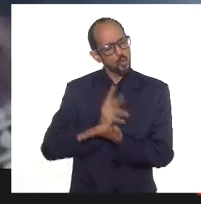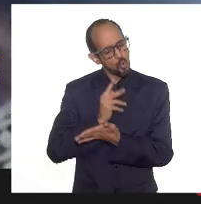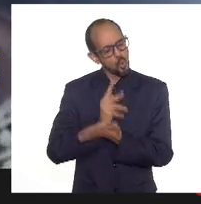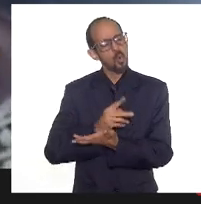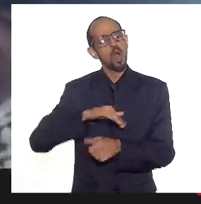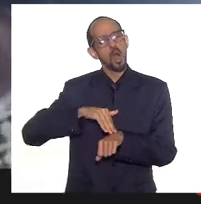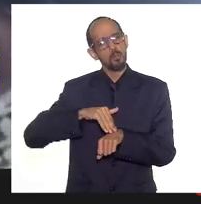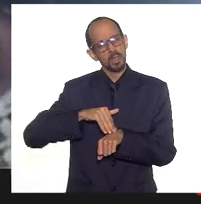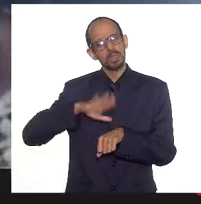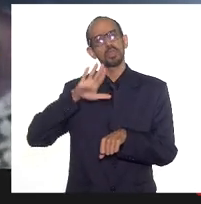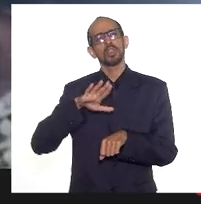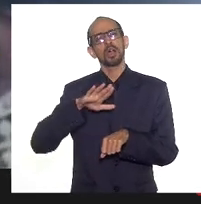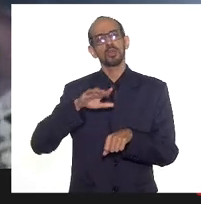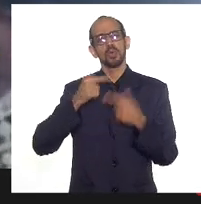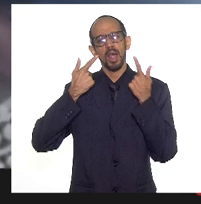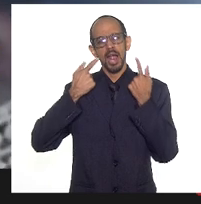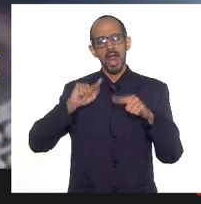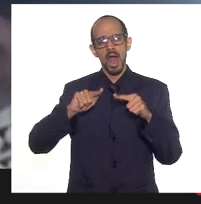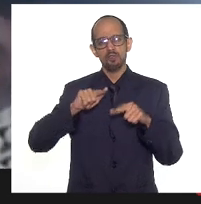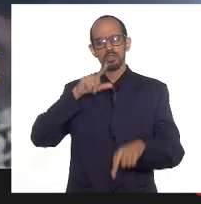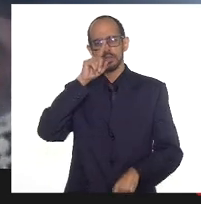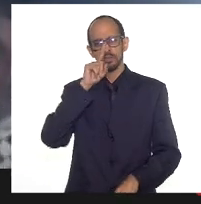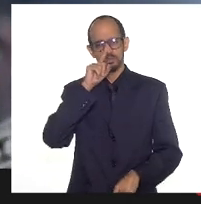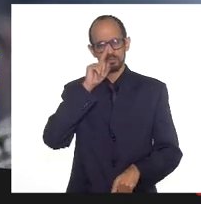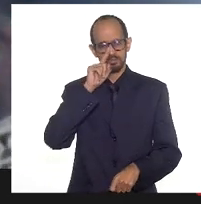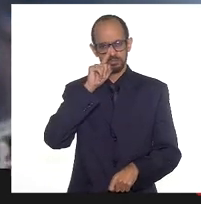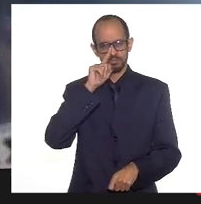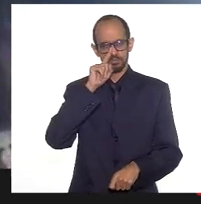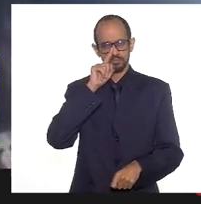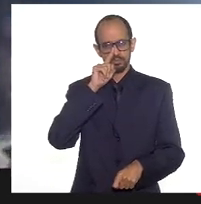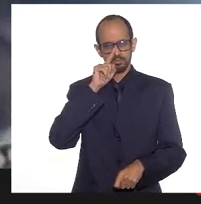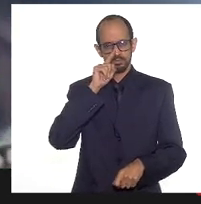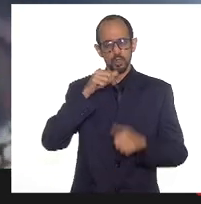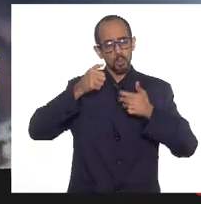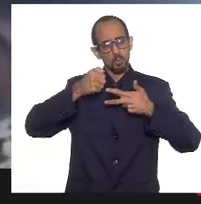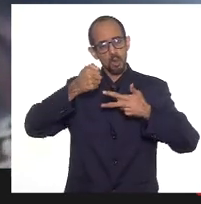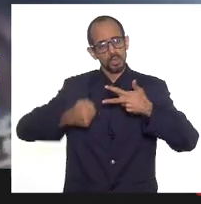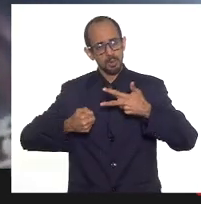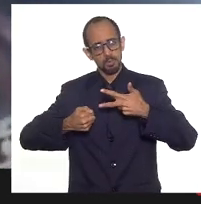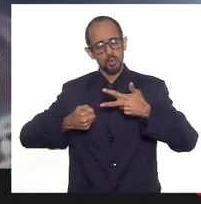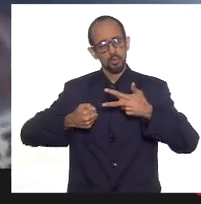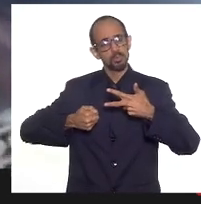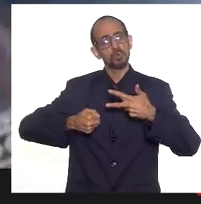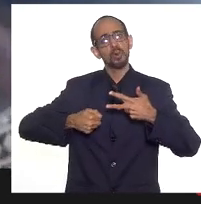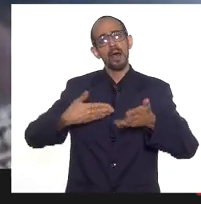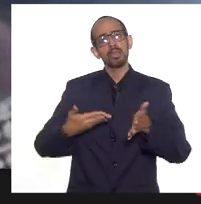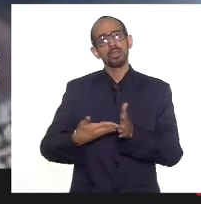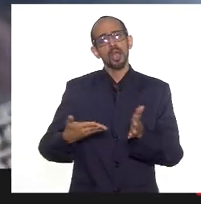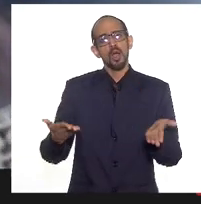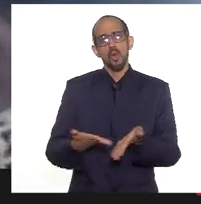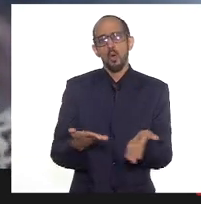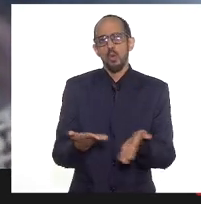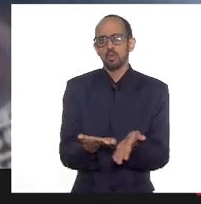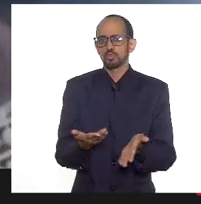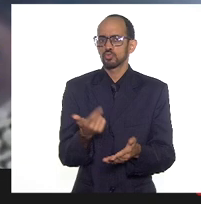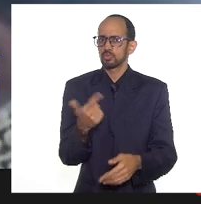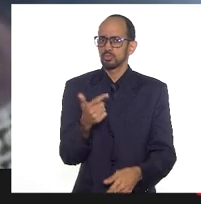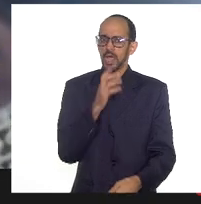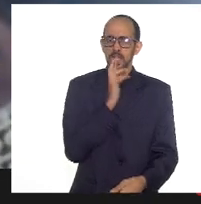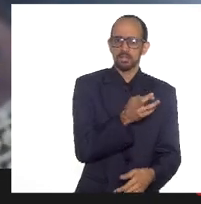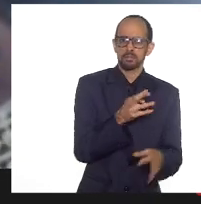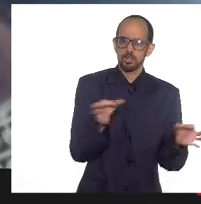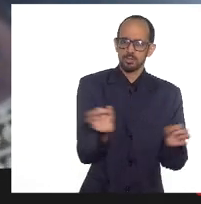e gravidade. E o poder público ainda patina em algumas das respostas, né? Eu gostaria